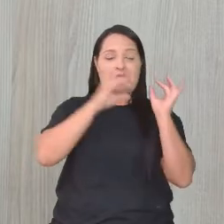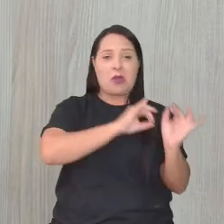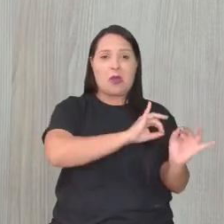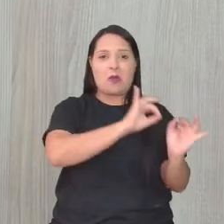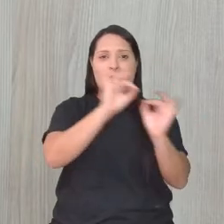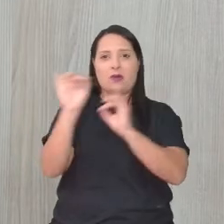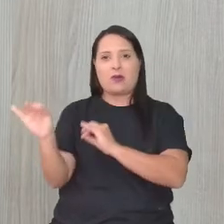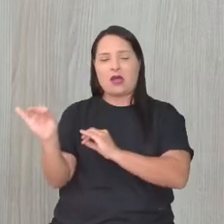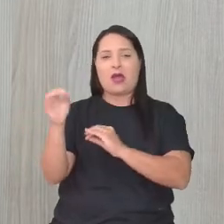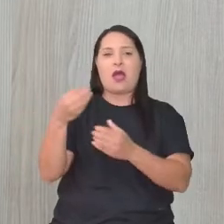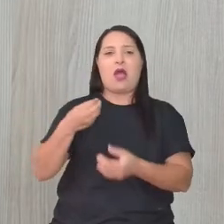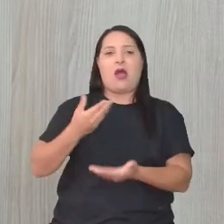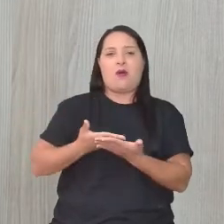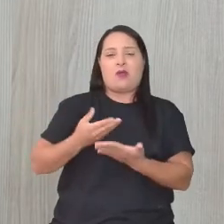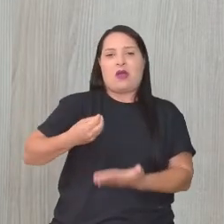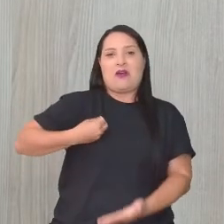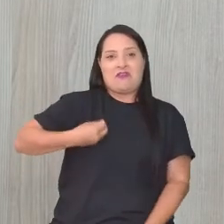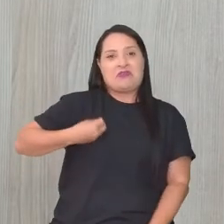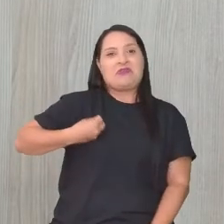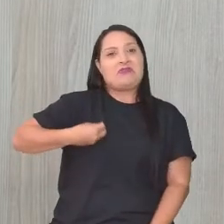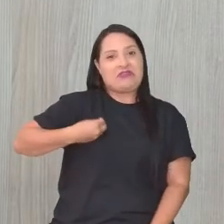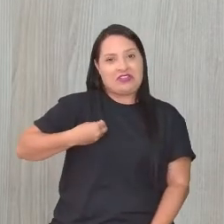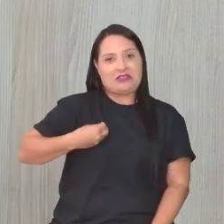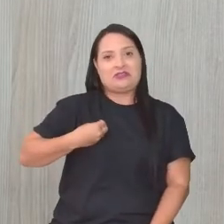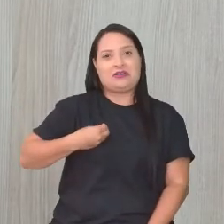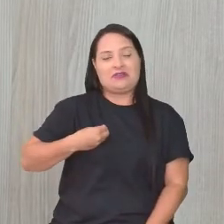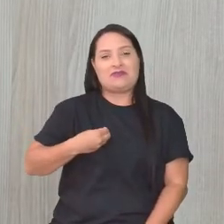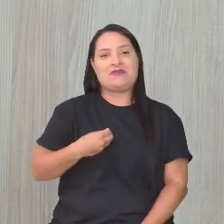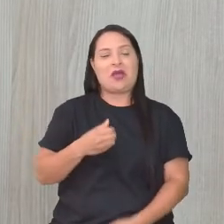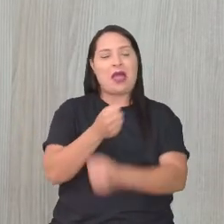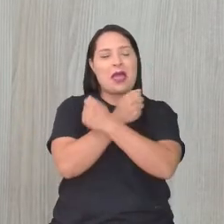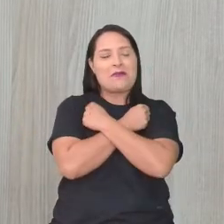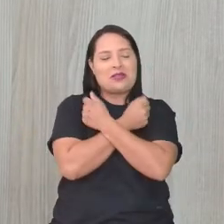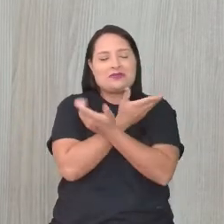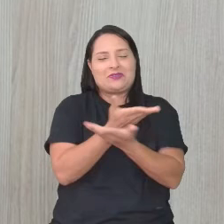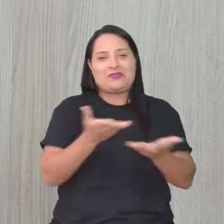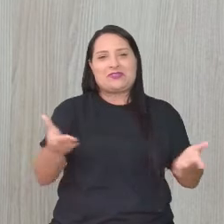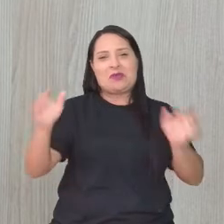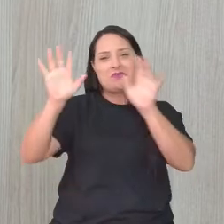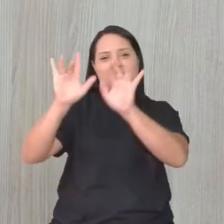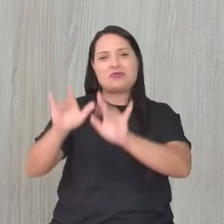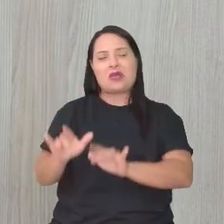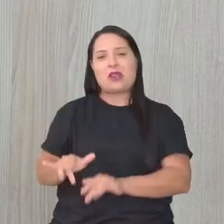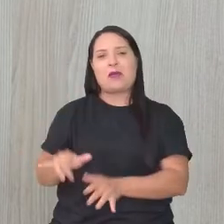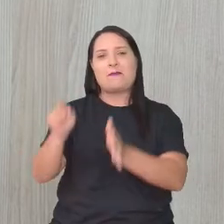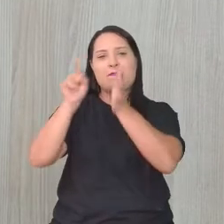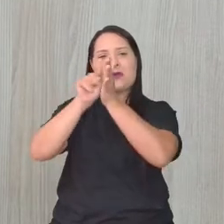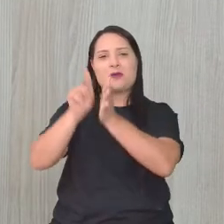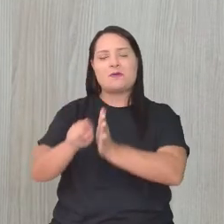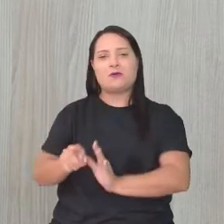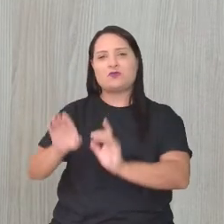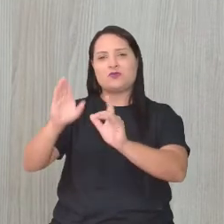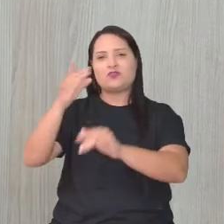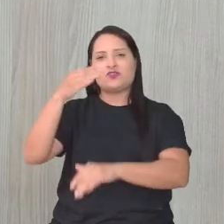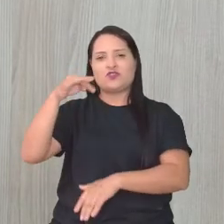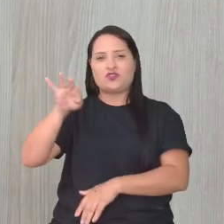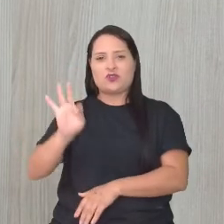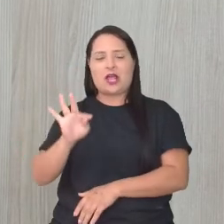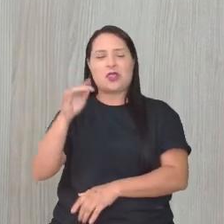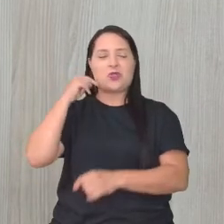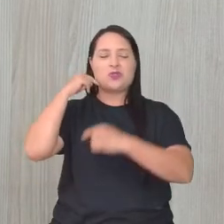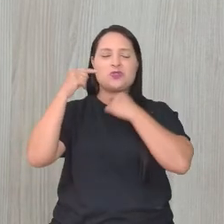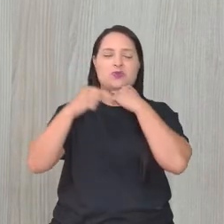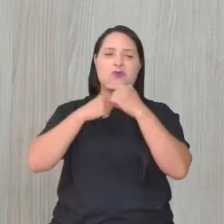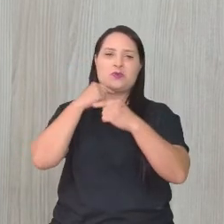Um abraço para vocês. Manda aqui a perguntinha aqui no chat. Já estou com o chat aberto para tirar dúvidas, o que vocês precisarem